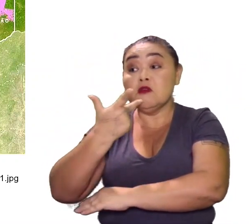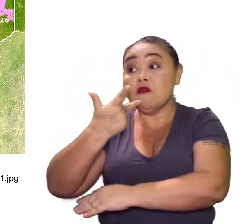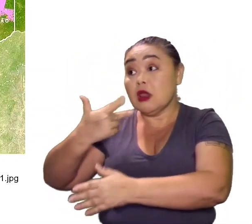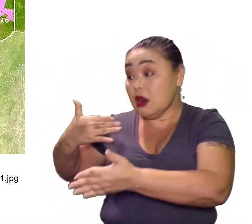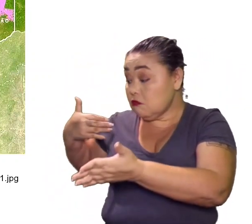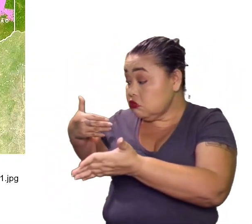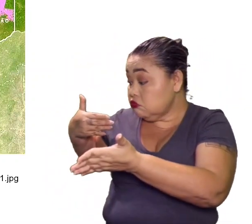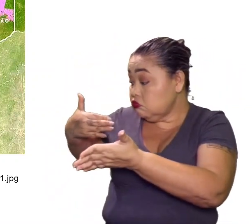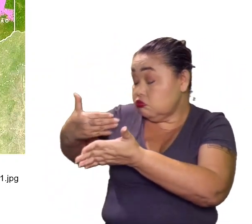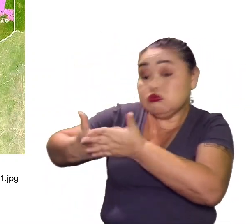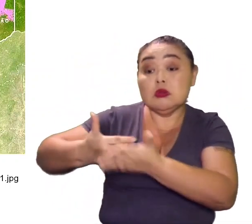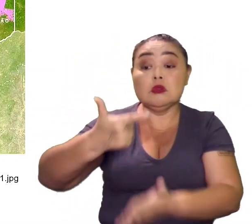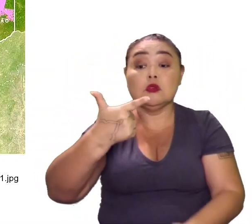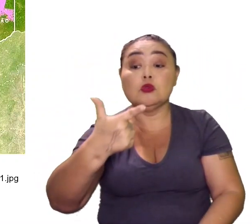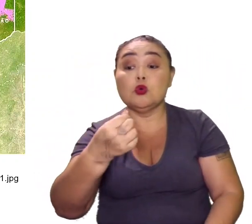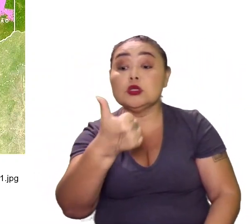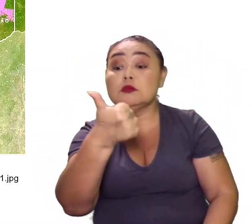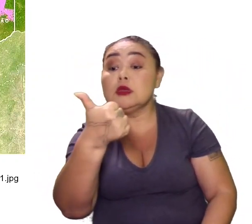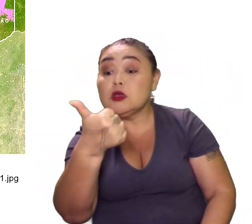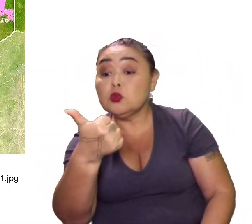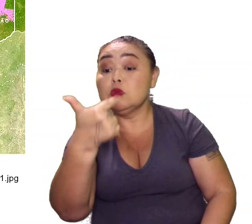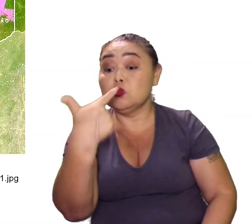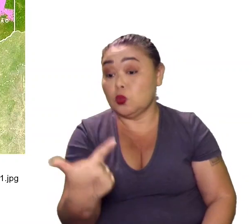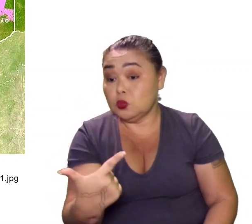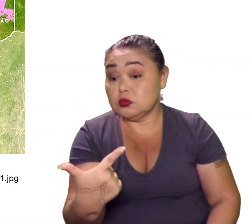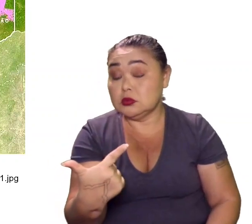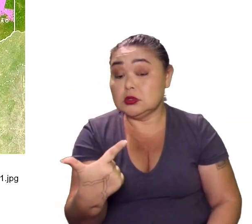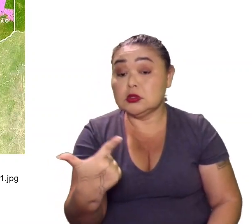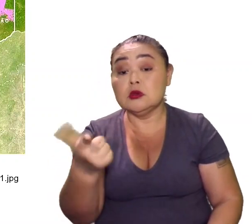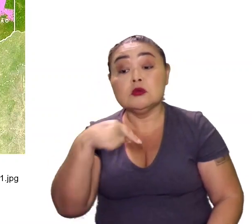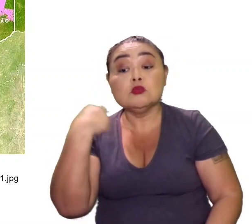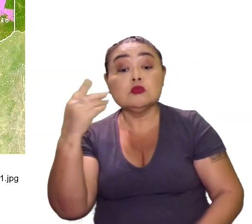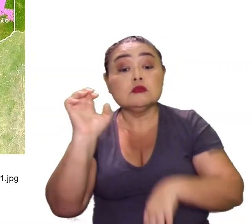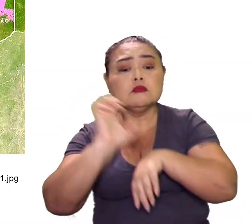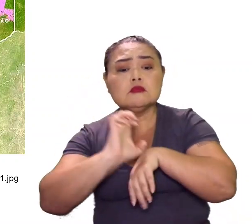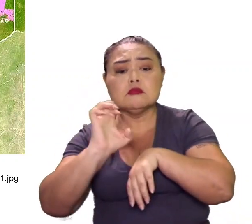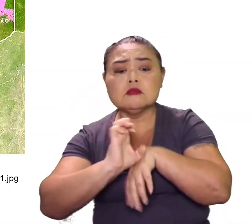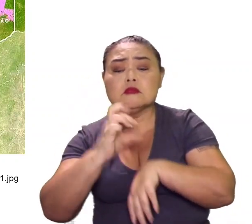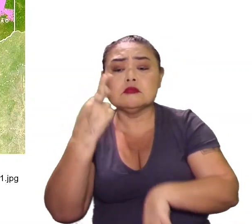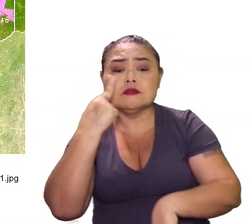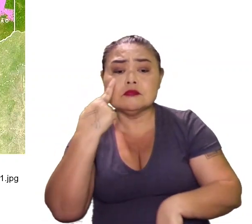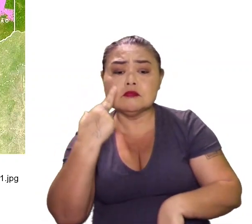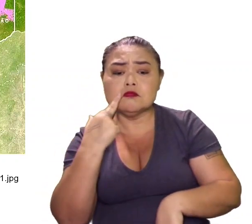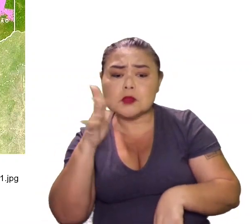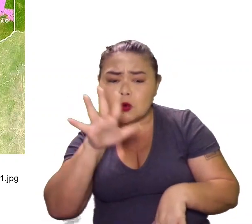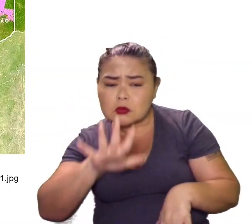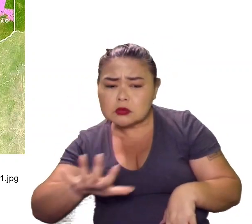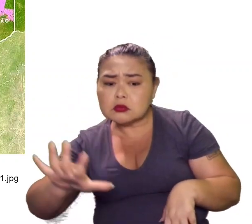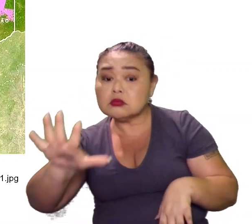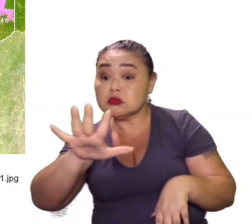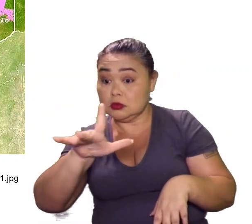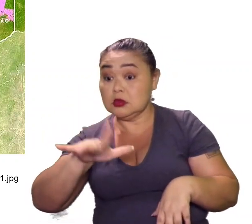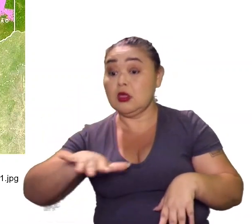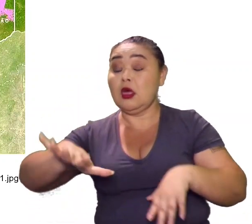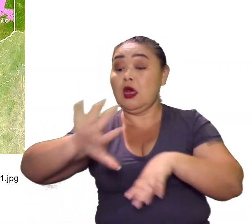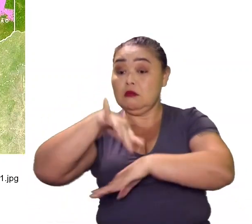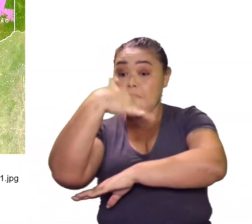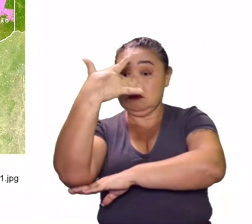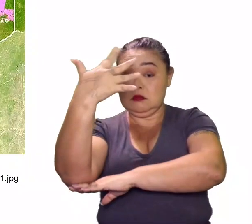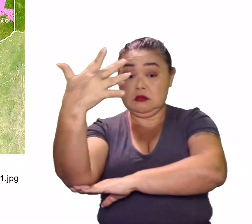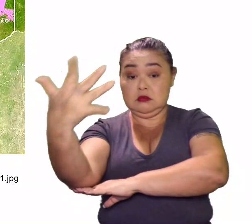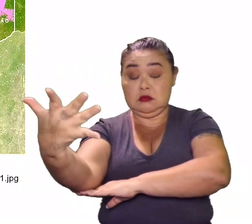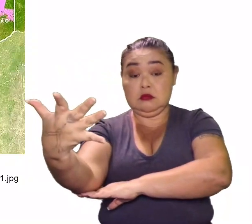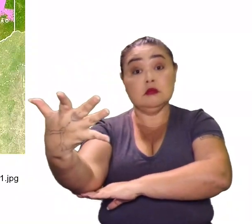como a nossa região, nosso estado de Rondônia, né, vem sofrendo muito com essas áreas de desmatamento. É